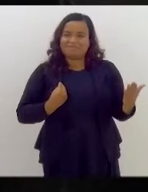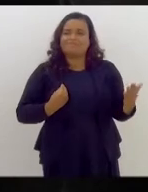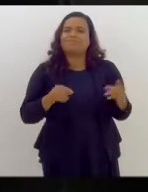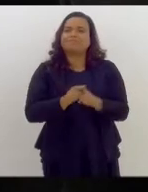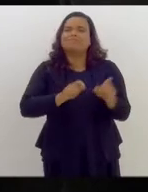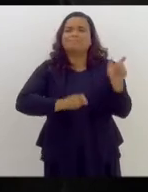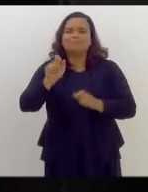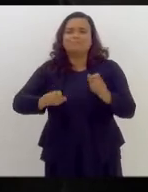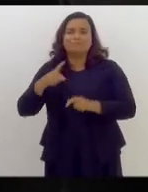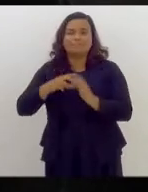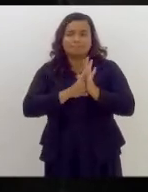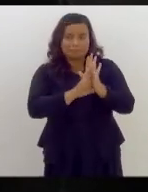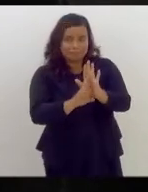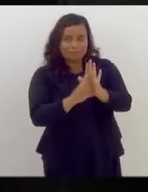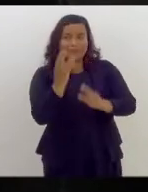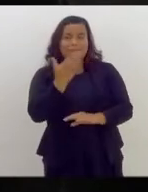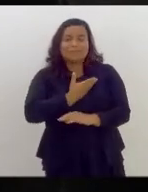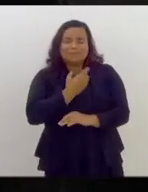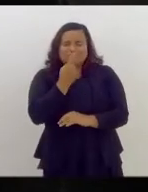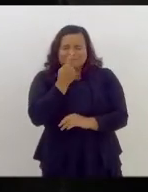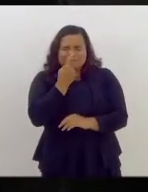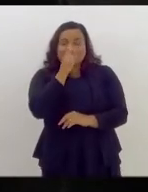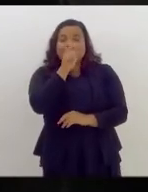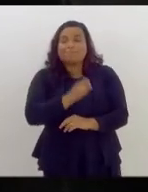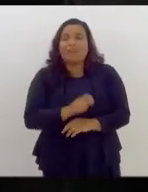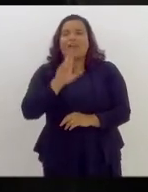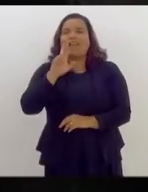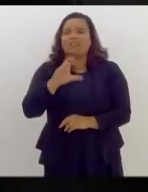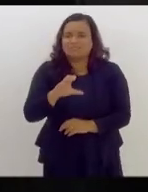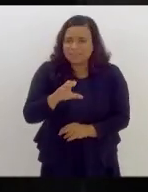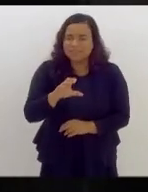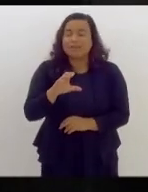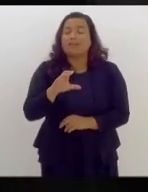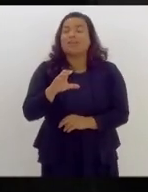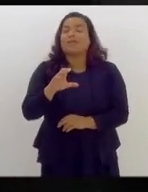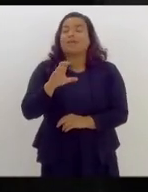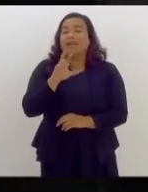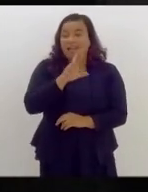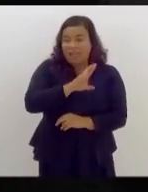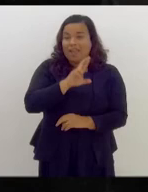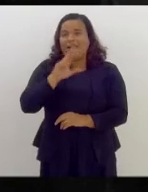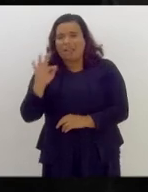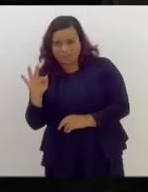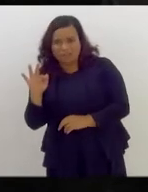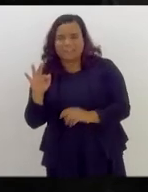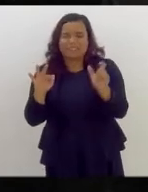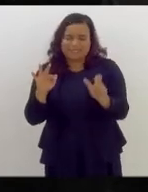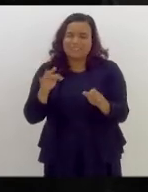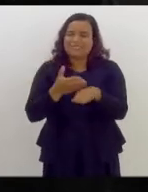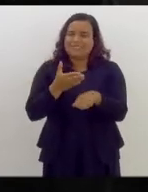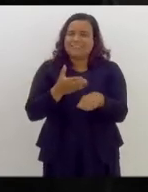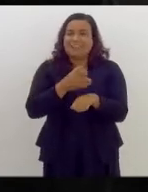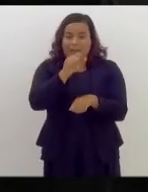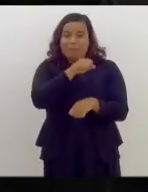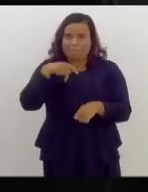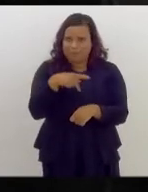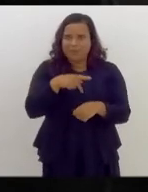Temos aqui um grande amigo que é da Receita Federal, apesar de estar aposentado, mas